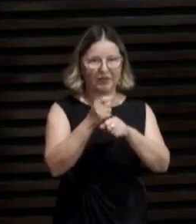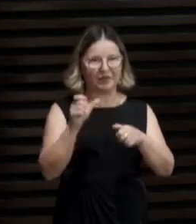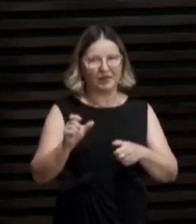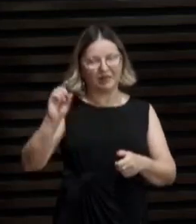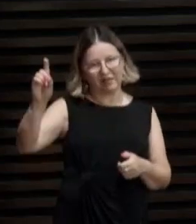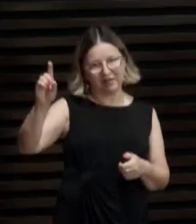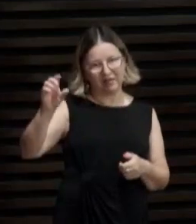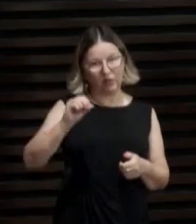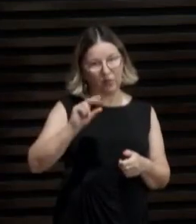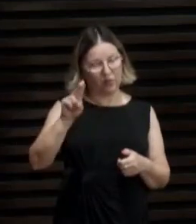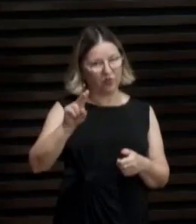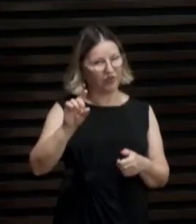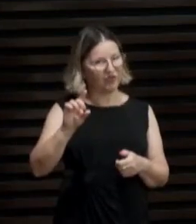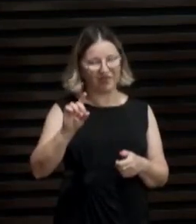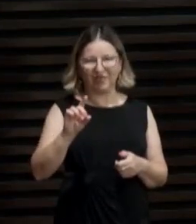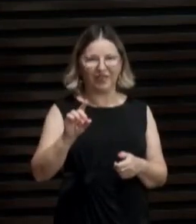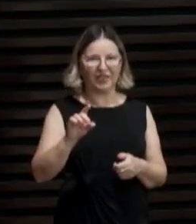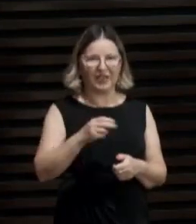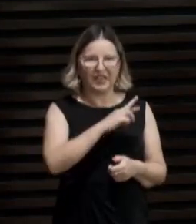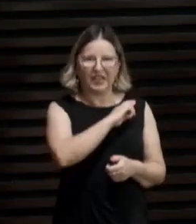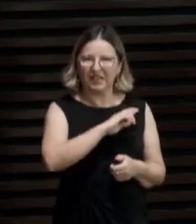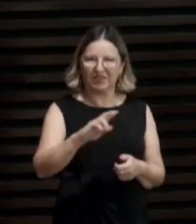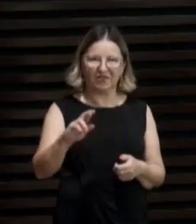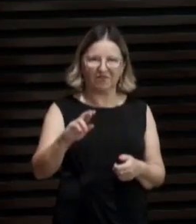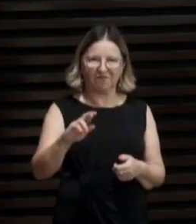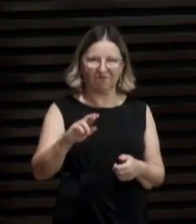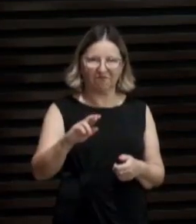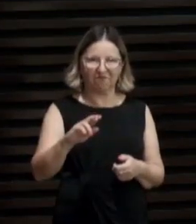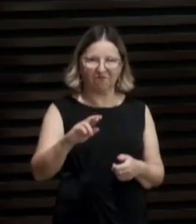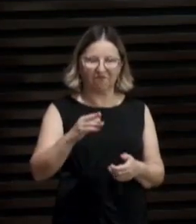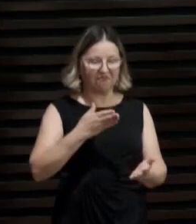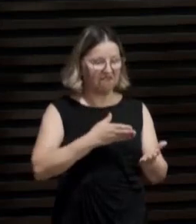uma religiosidade caminhando para o inferno.